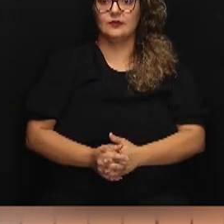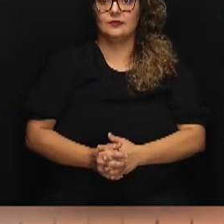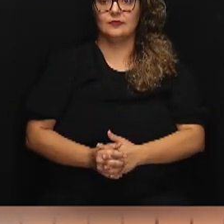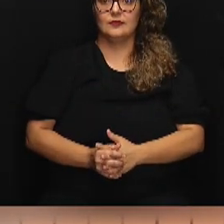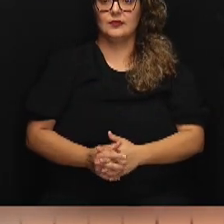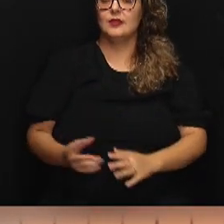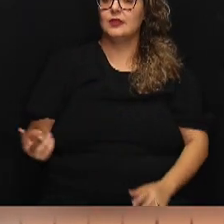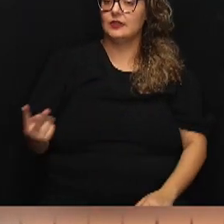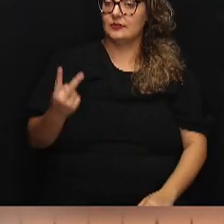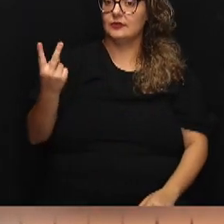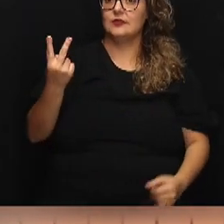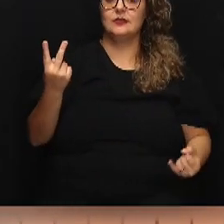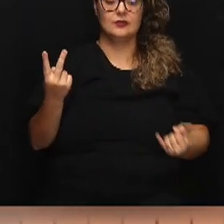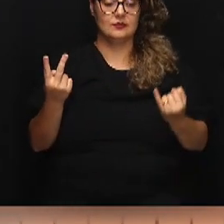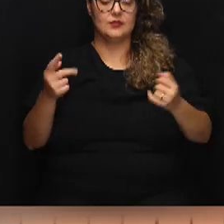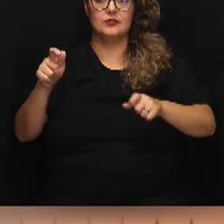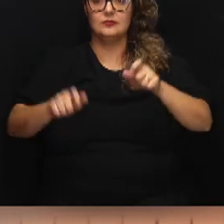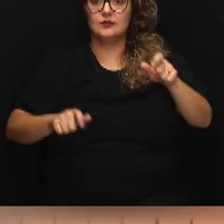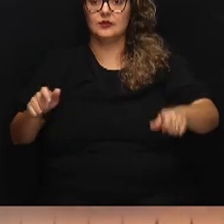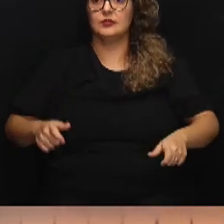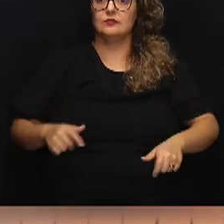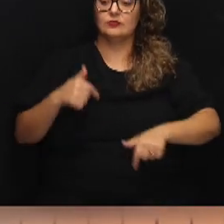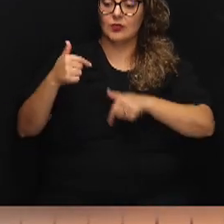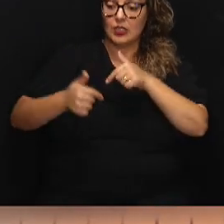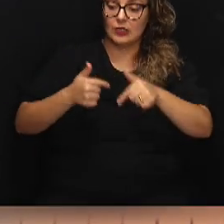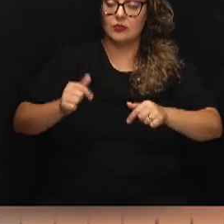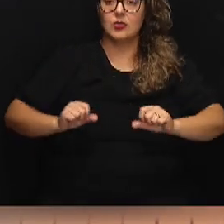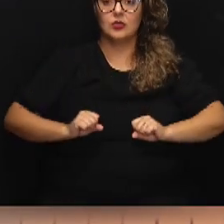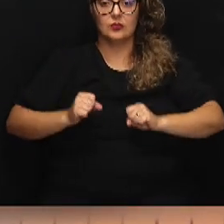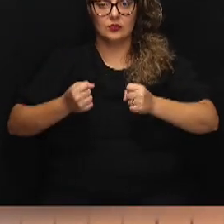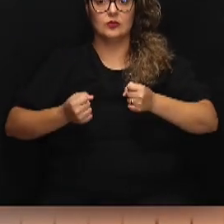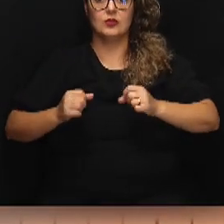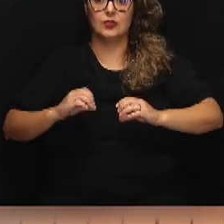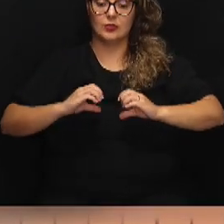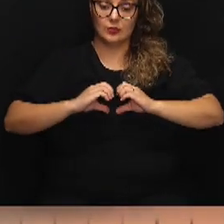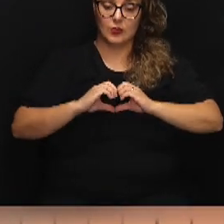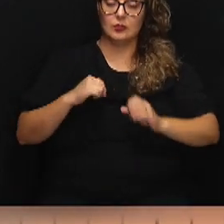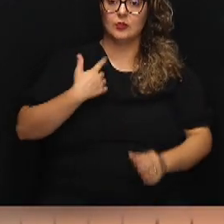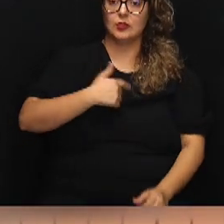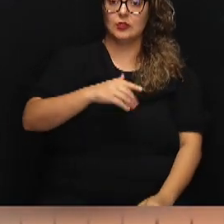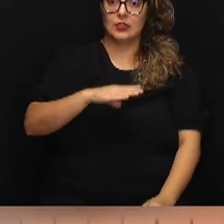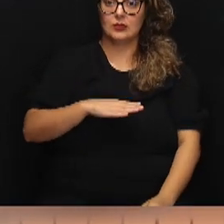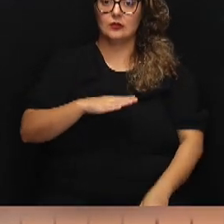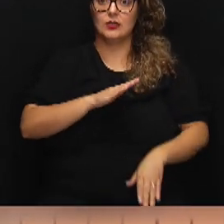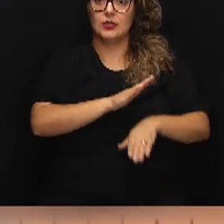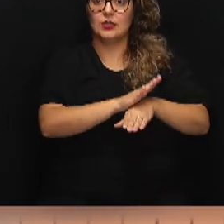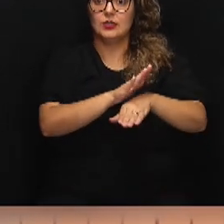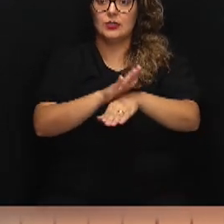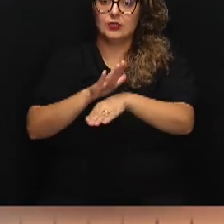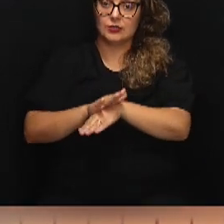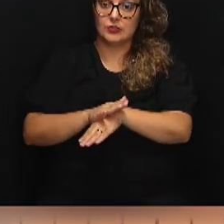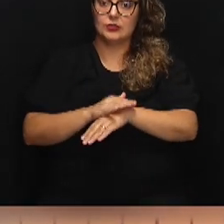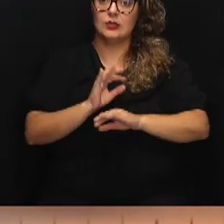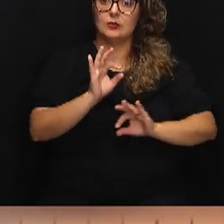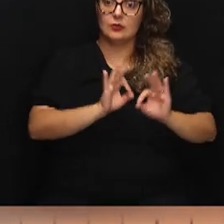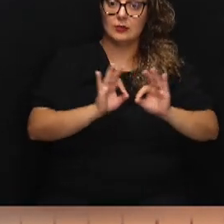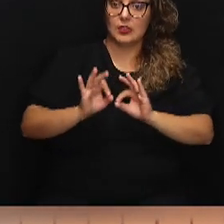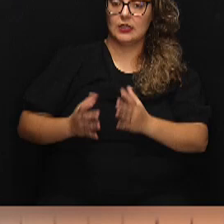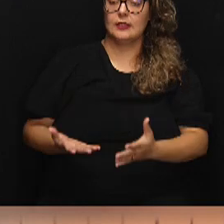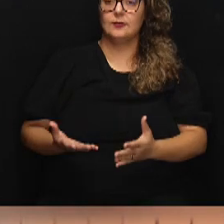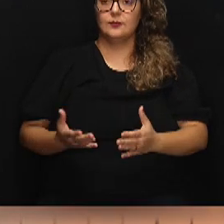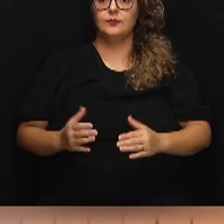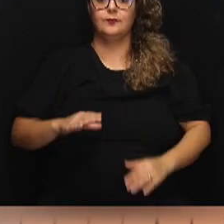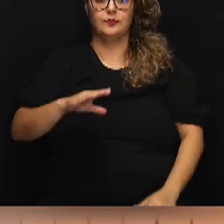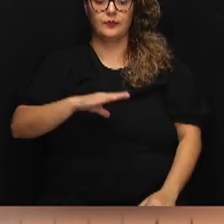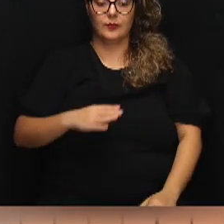valiosas contribuições de pessoas que, com seu trabalho, dedicação e amor por nossa cidade, ajudaram a moldar o município